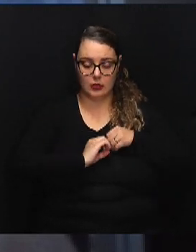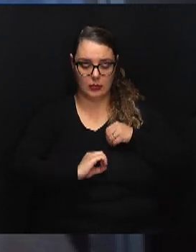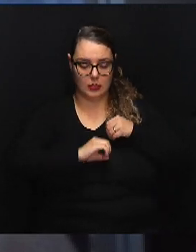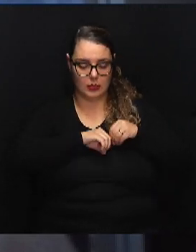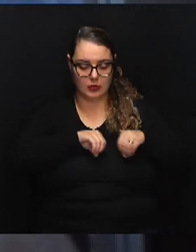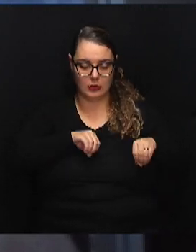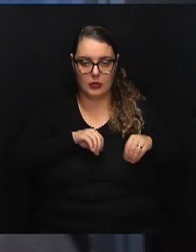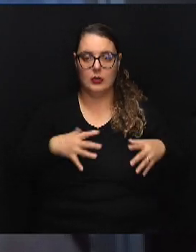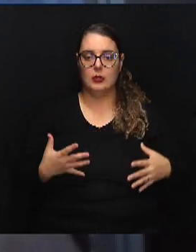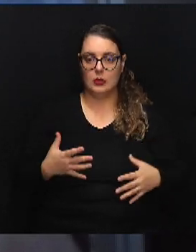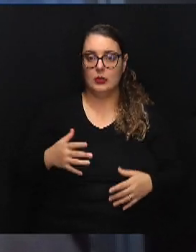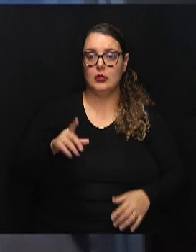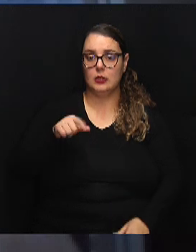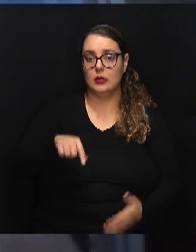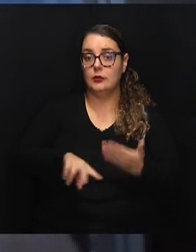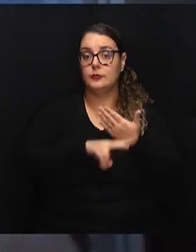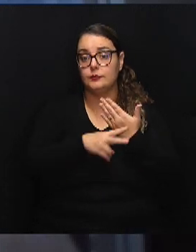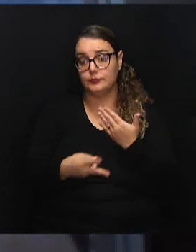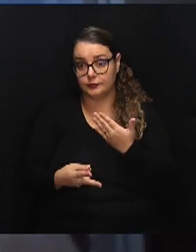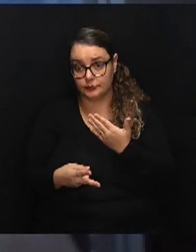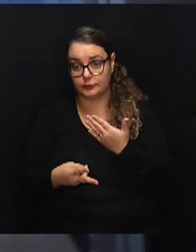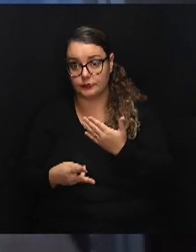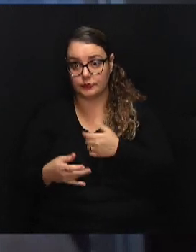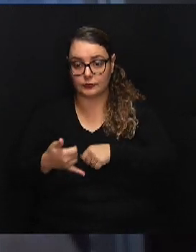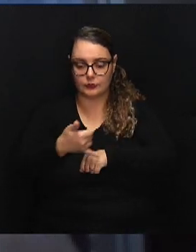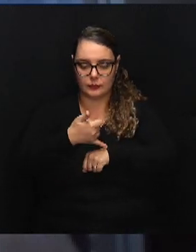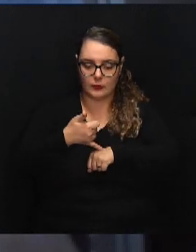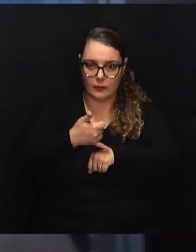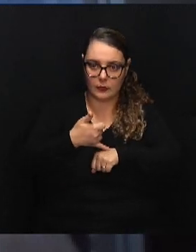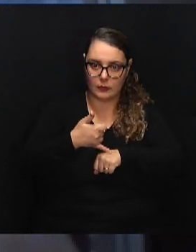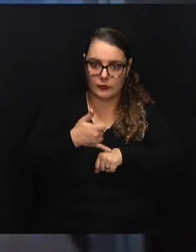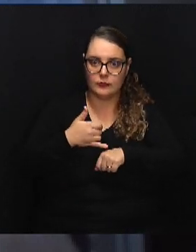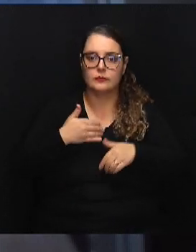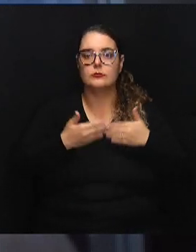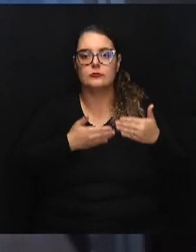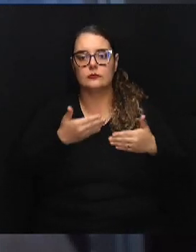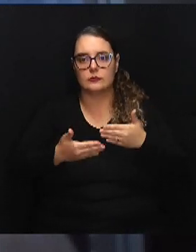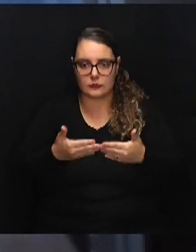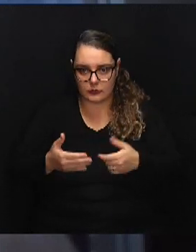coronárias, provocadas por acúmulo de gordura ao longo dos